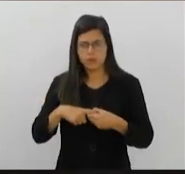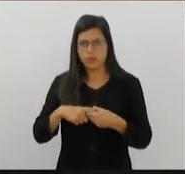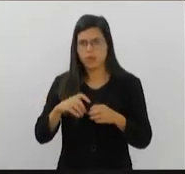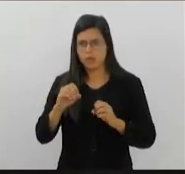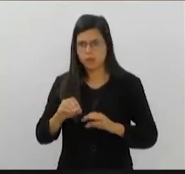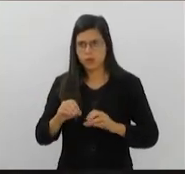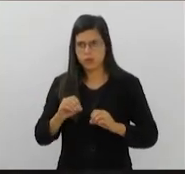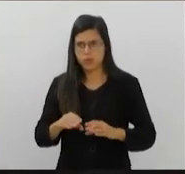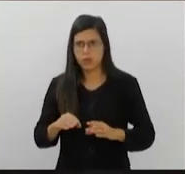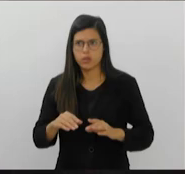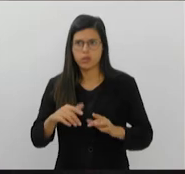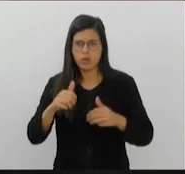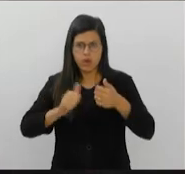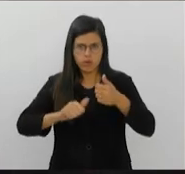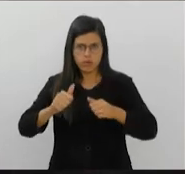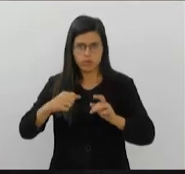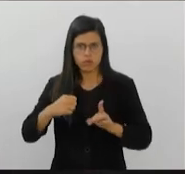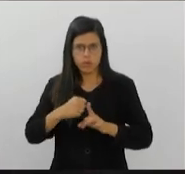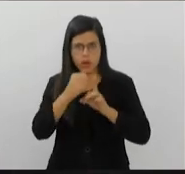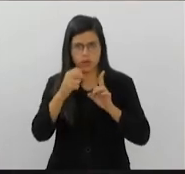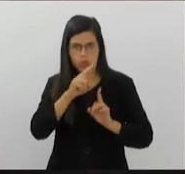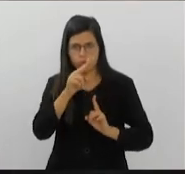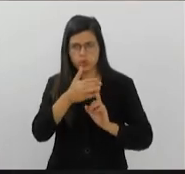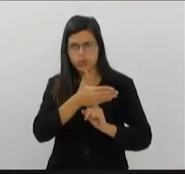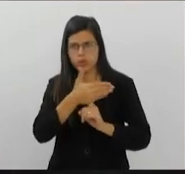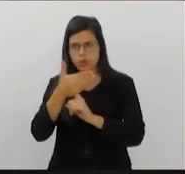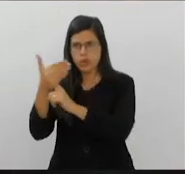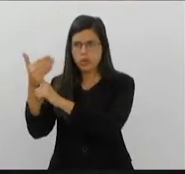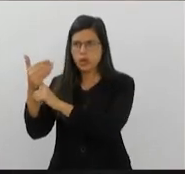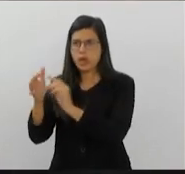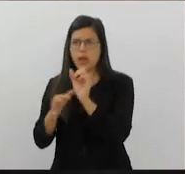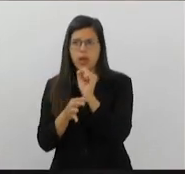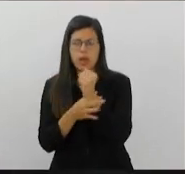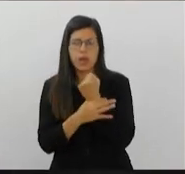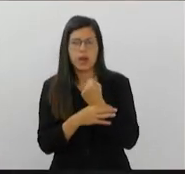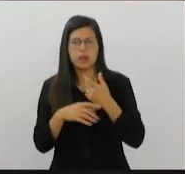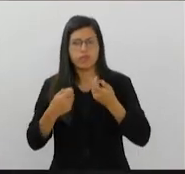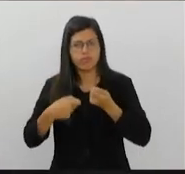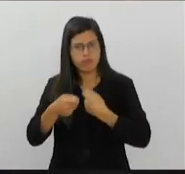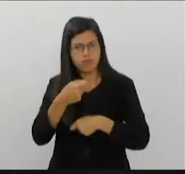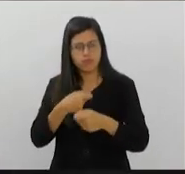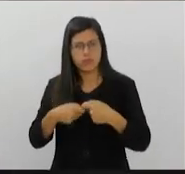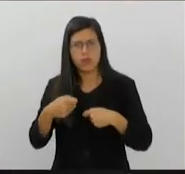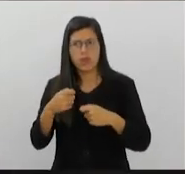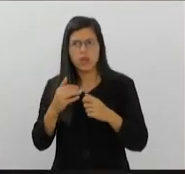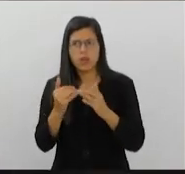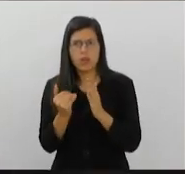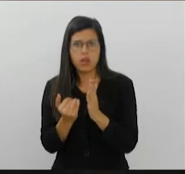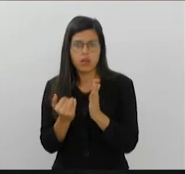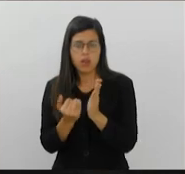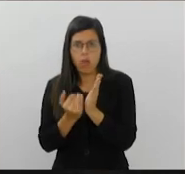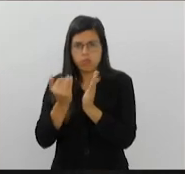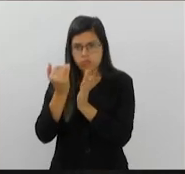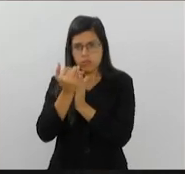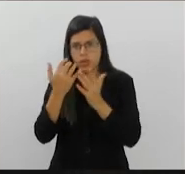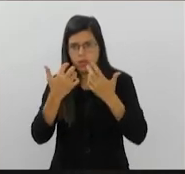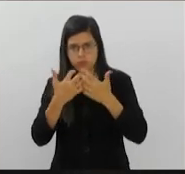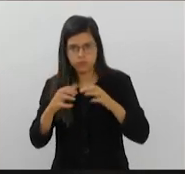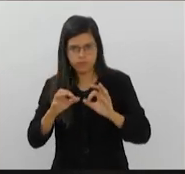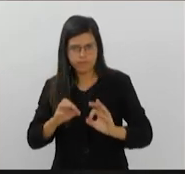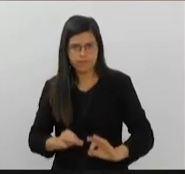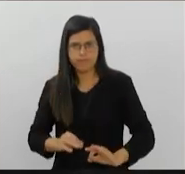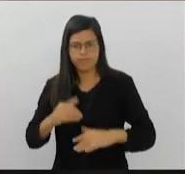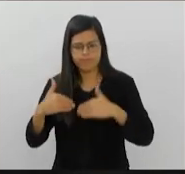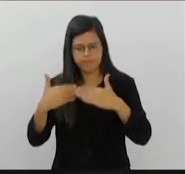de impacto, uso de tecnologia, garante uma economicidade dentro desse processo e aumenta a efetividade dentro dessa